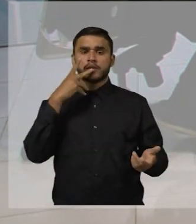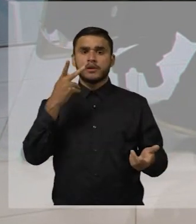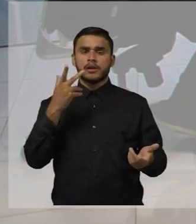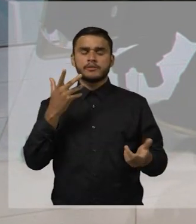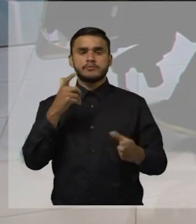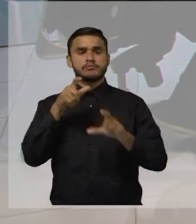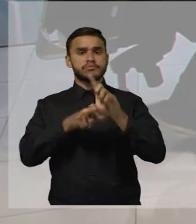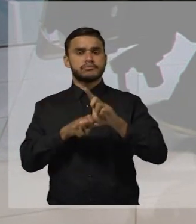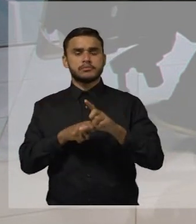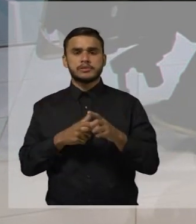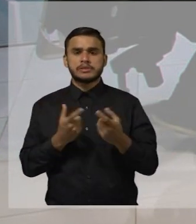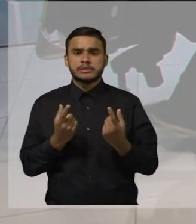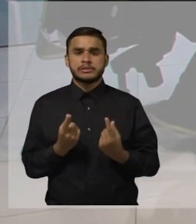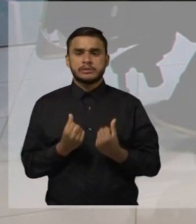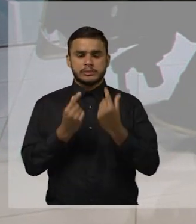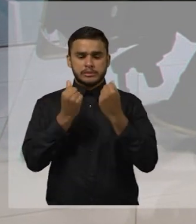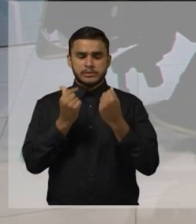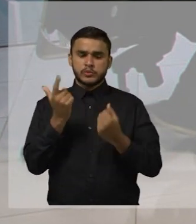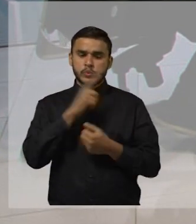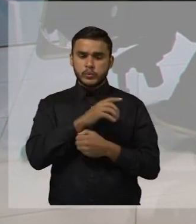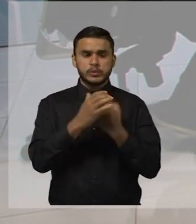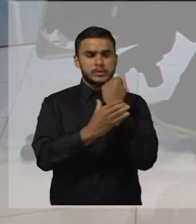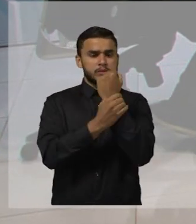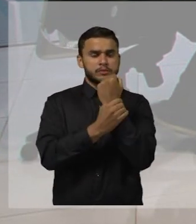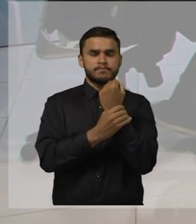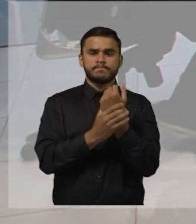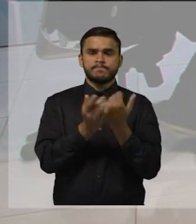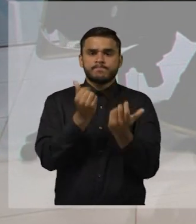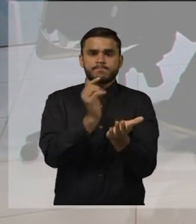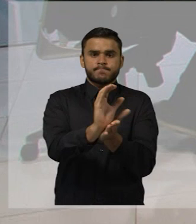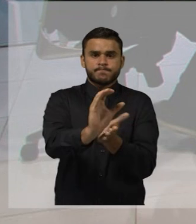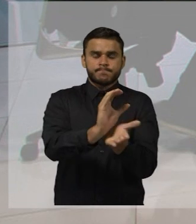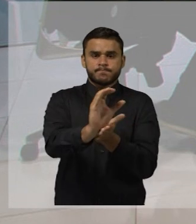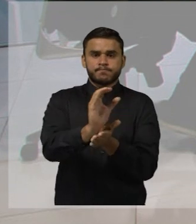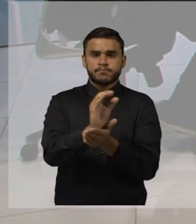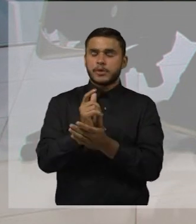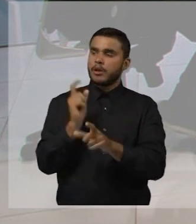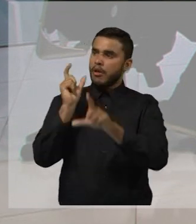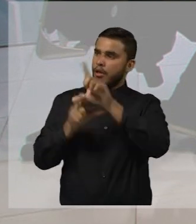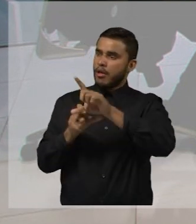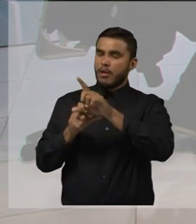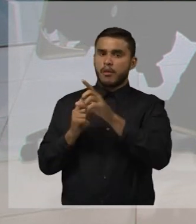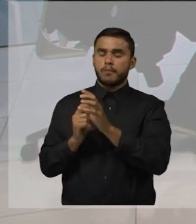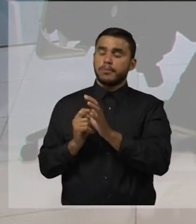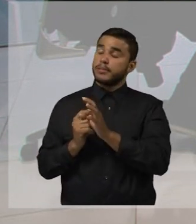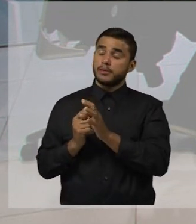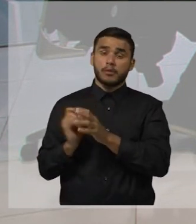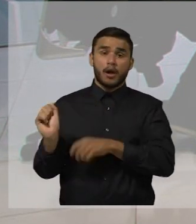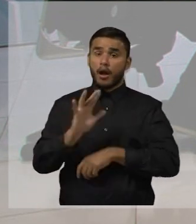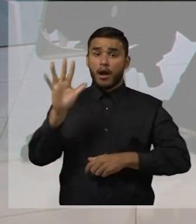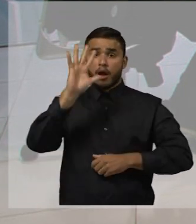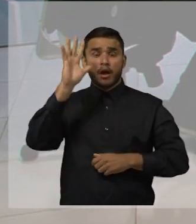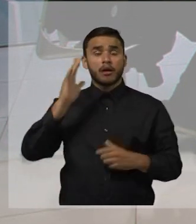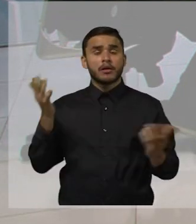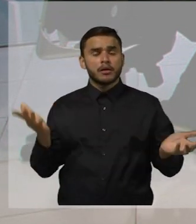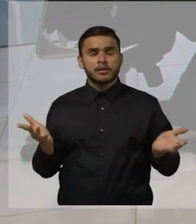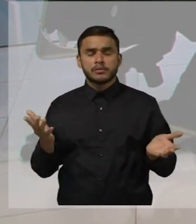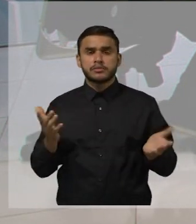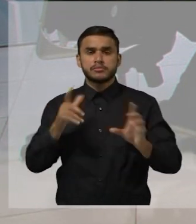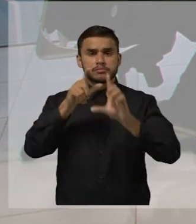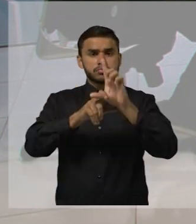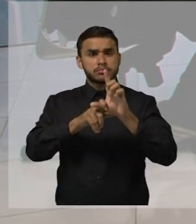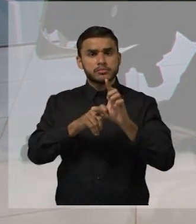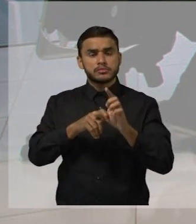Não tem recursos para a segurança e deve à União os absurdos. Os